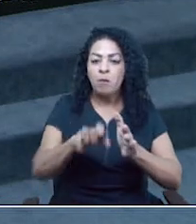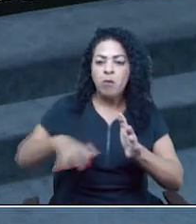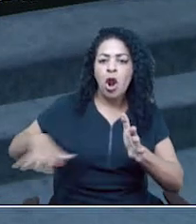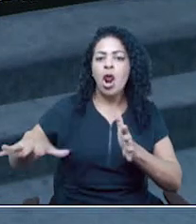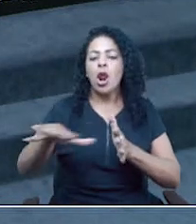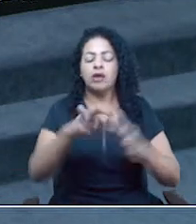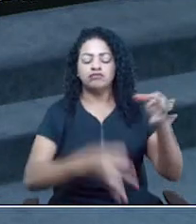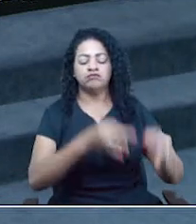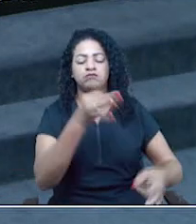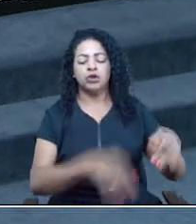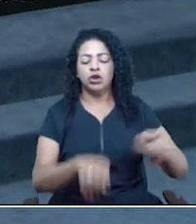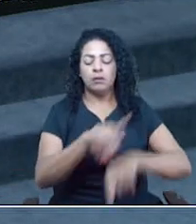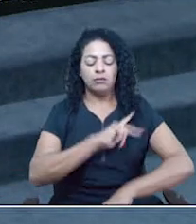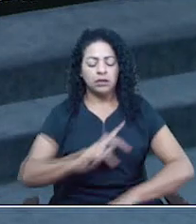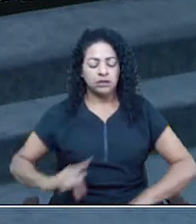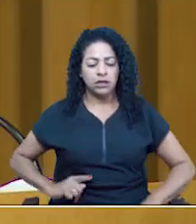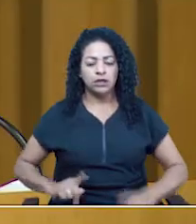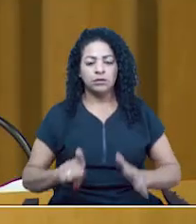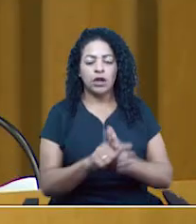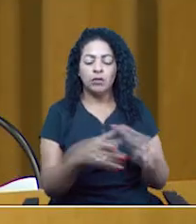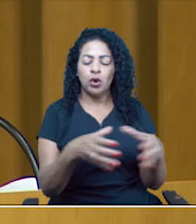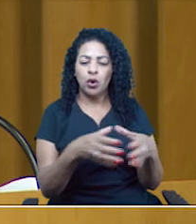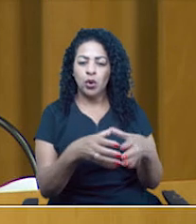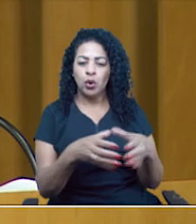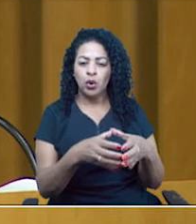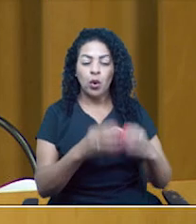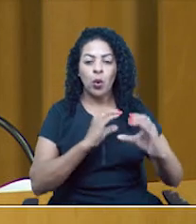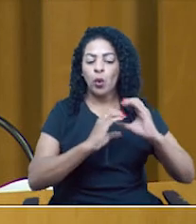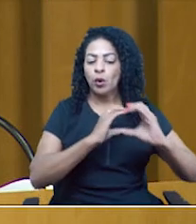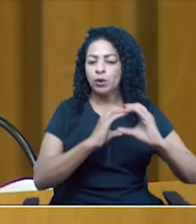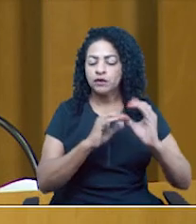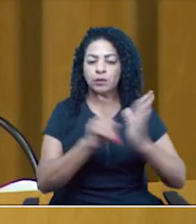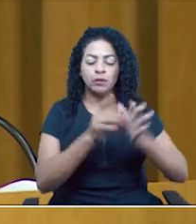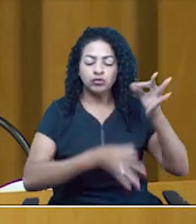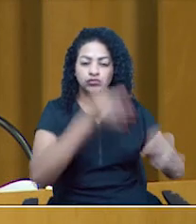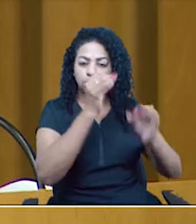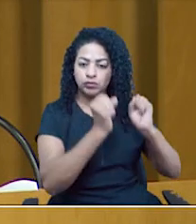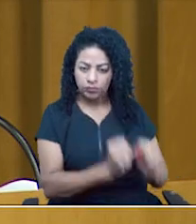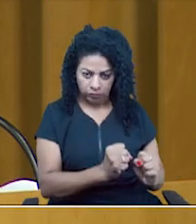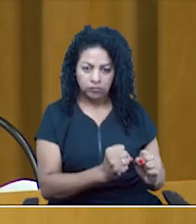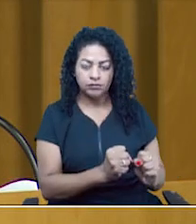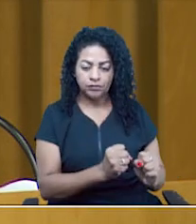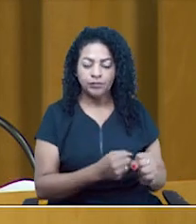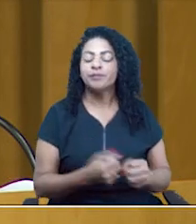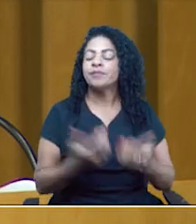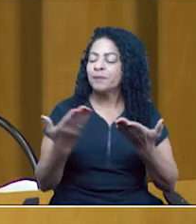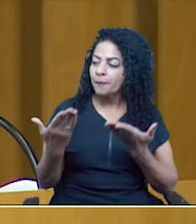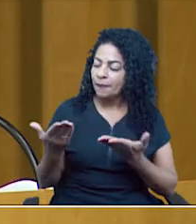presidente da Comissão Permanente de Comunicação do Poder Judiciário. Tem a palavra a